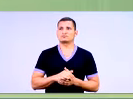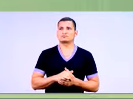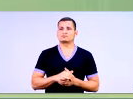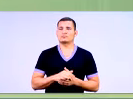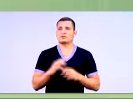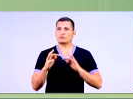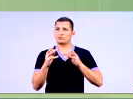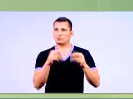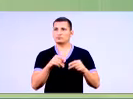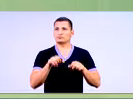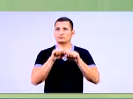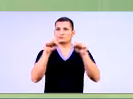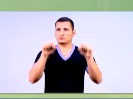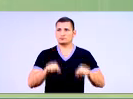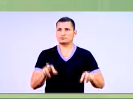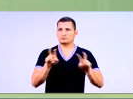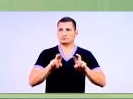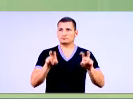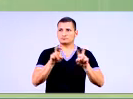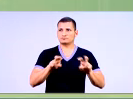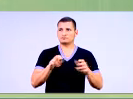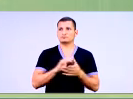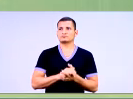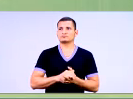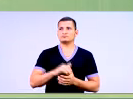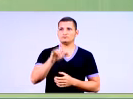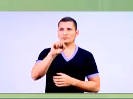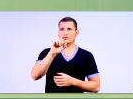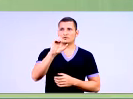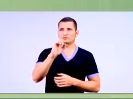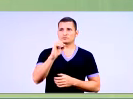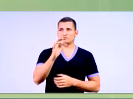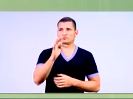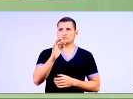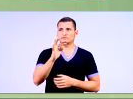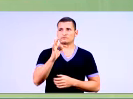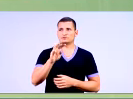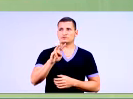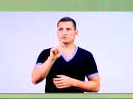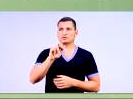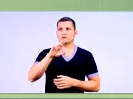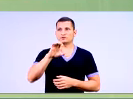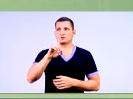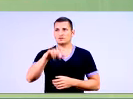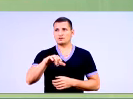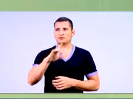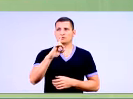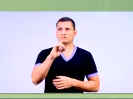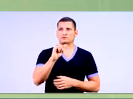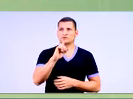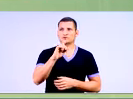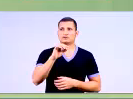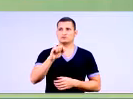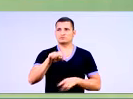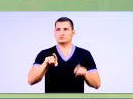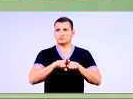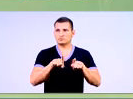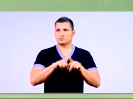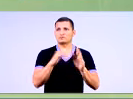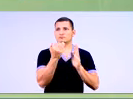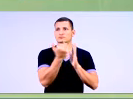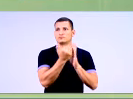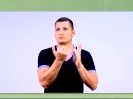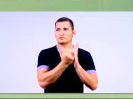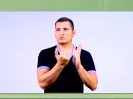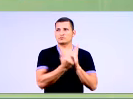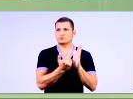de computador. And the software, e o software é o quê? É a coleção de dados e também de programas, o